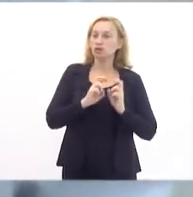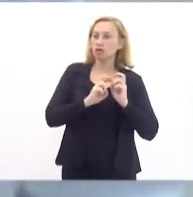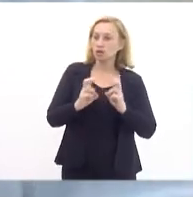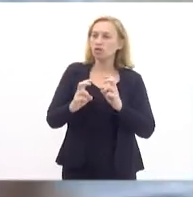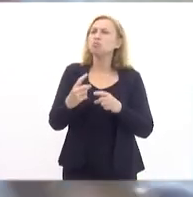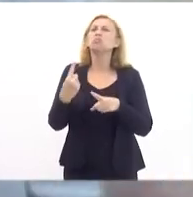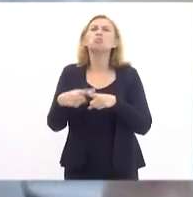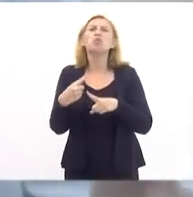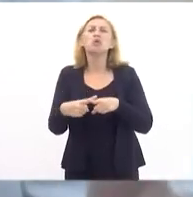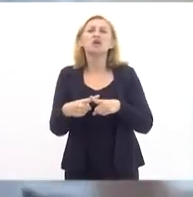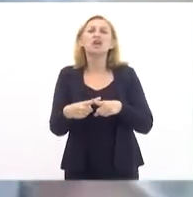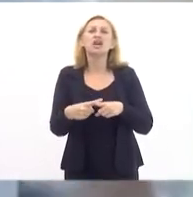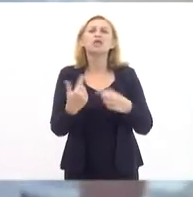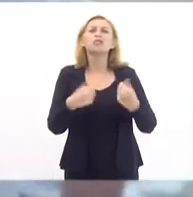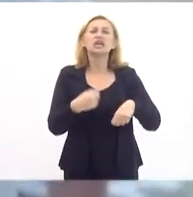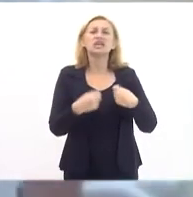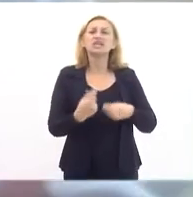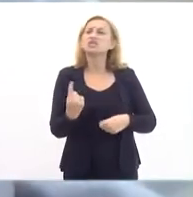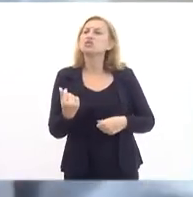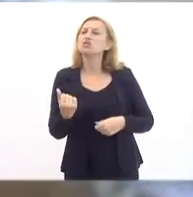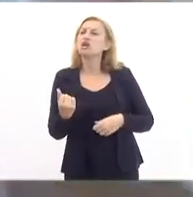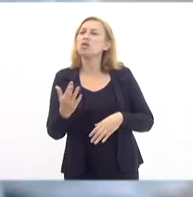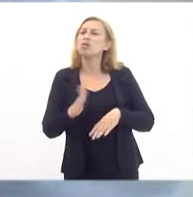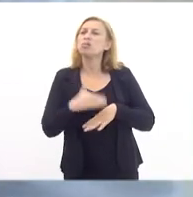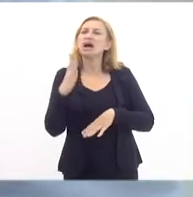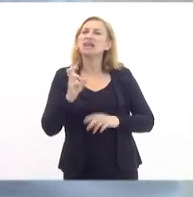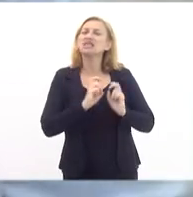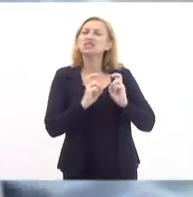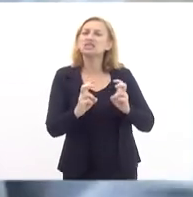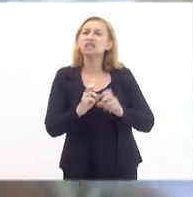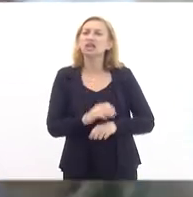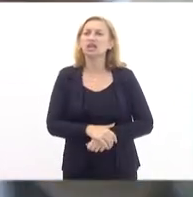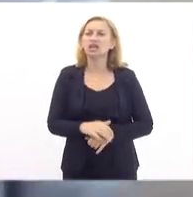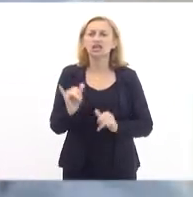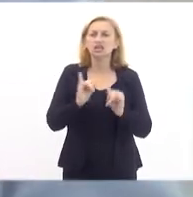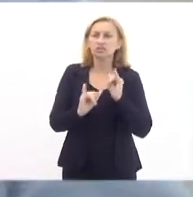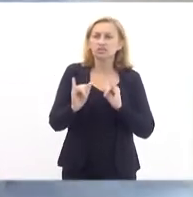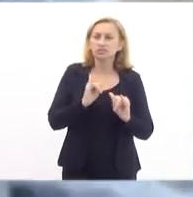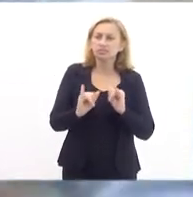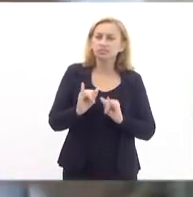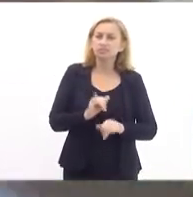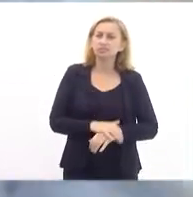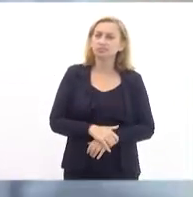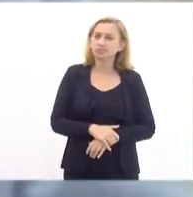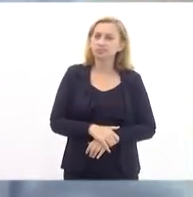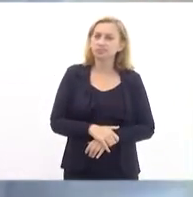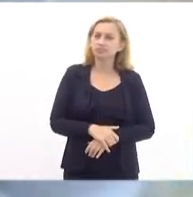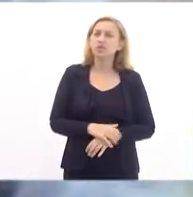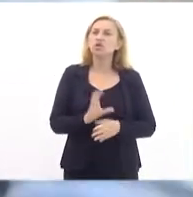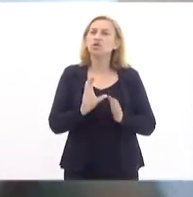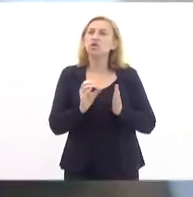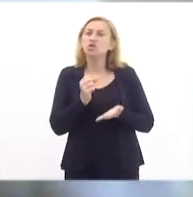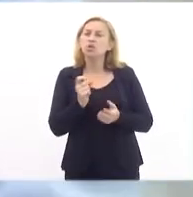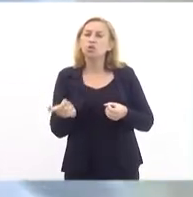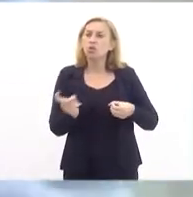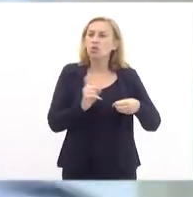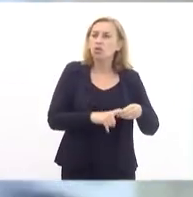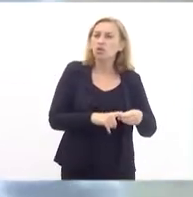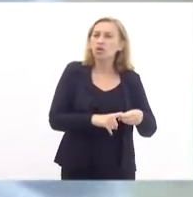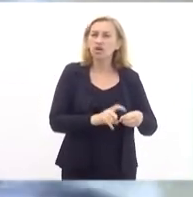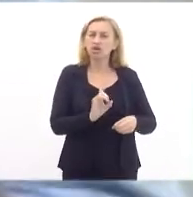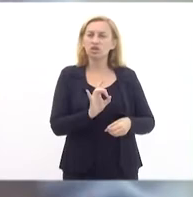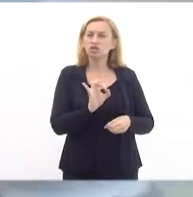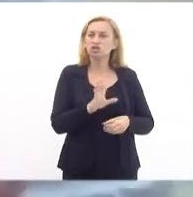deficitário? E a caixa preta não tem? E os anúncios, os convênios, quer dizer que só se